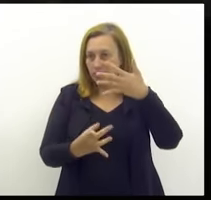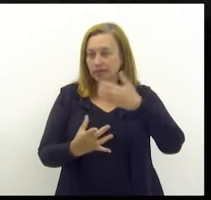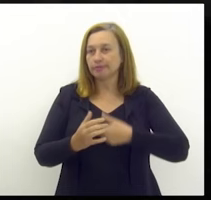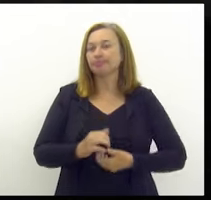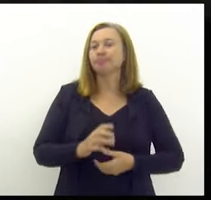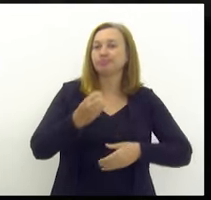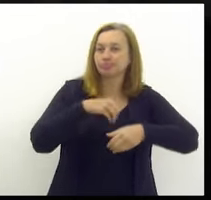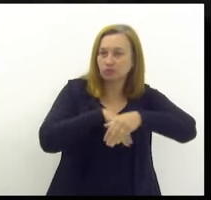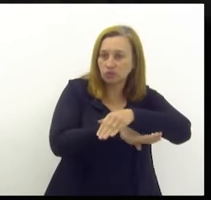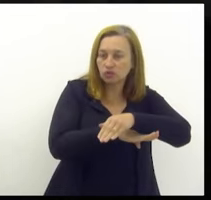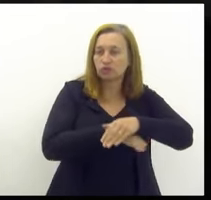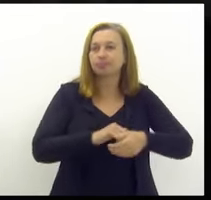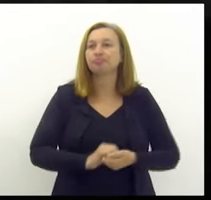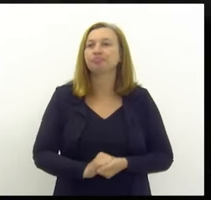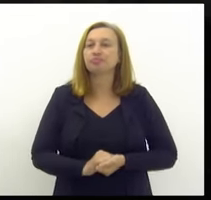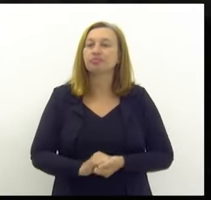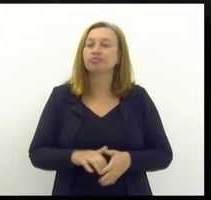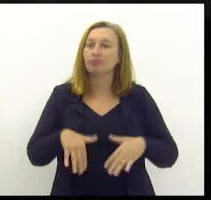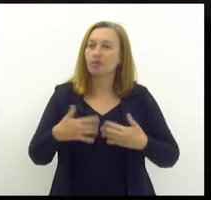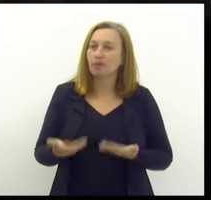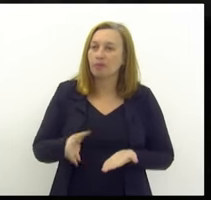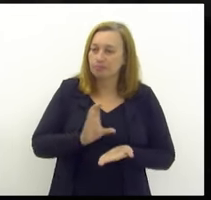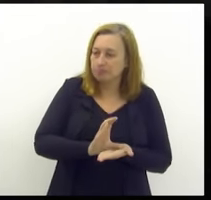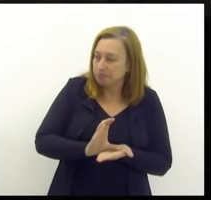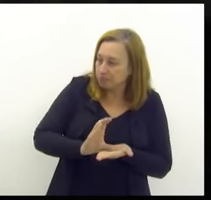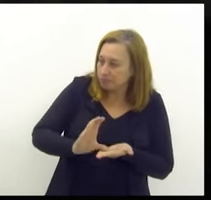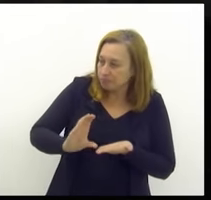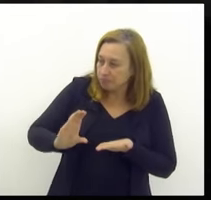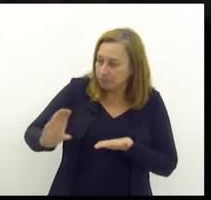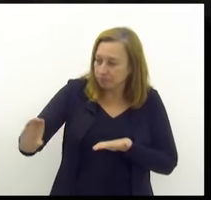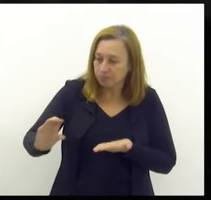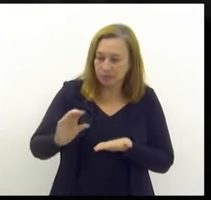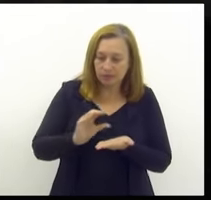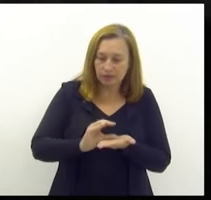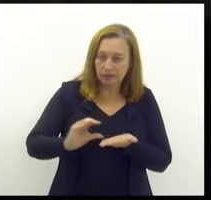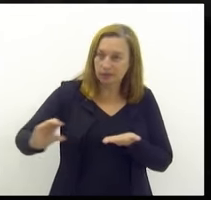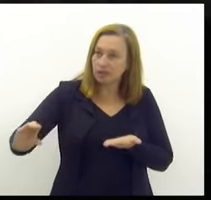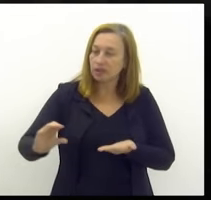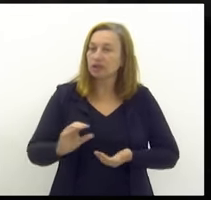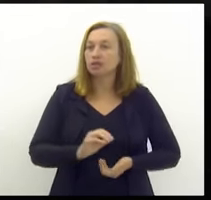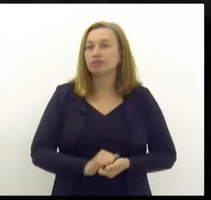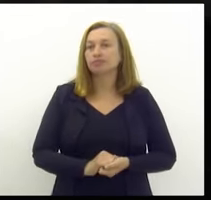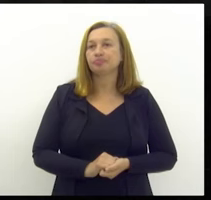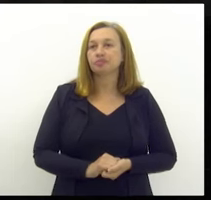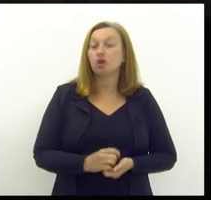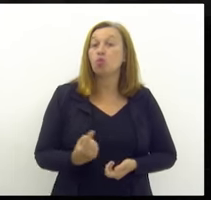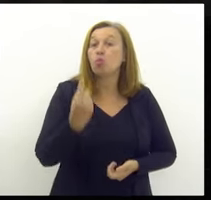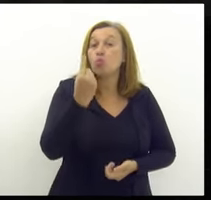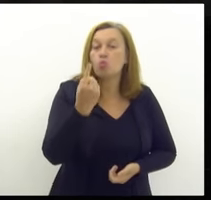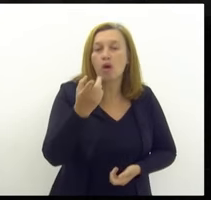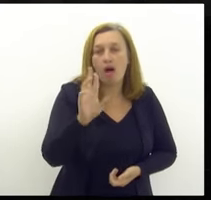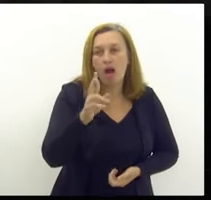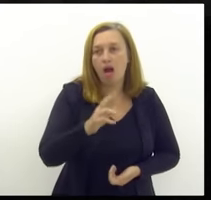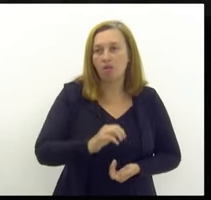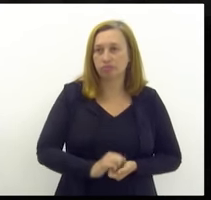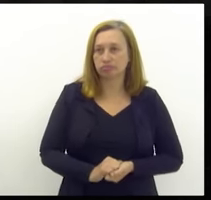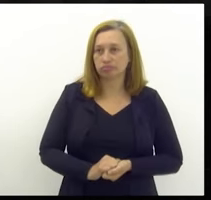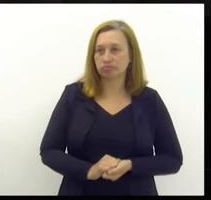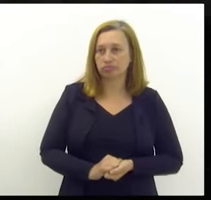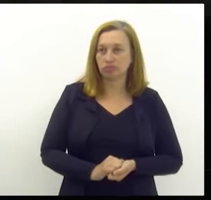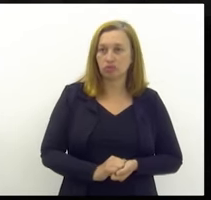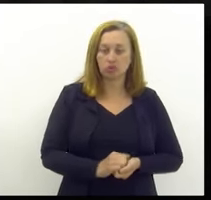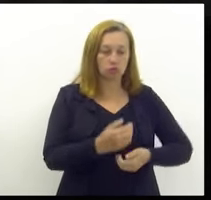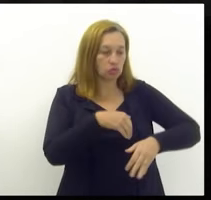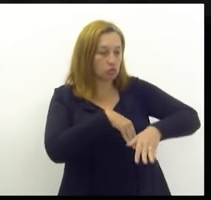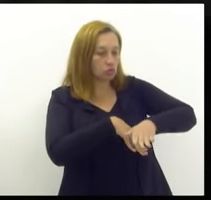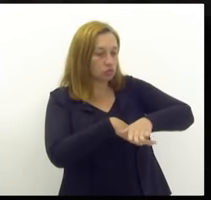deputada Lucinha remanejamento de fundo não bota R 1 no cofre do